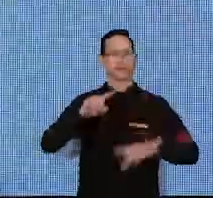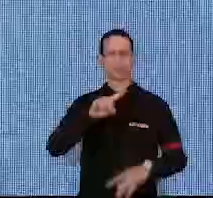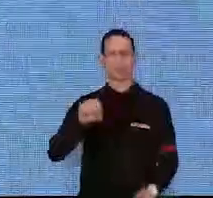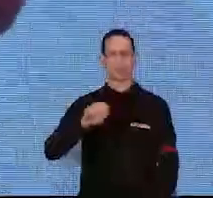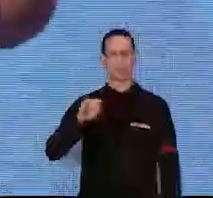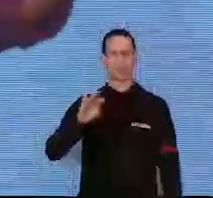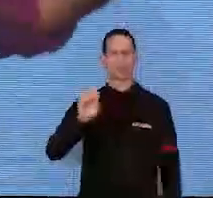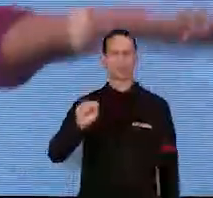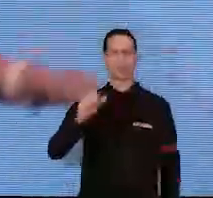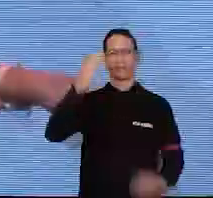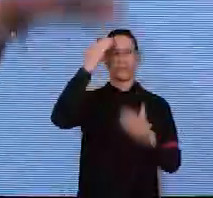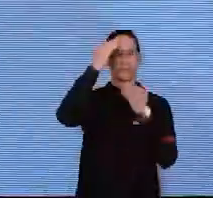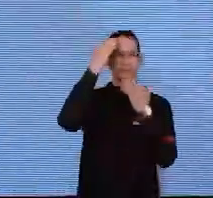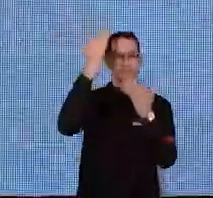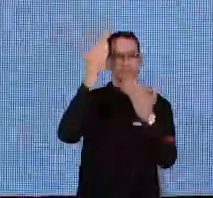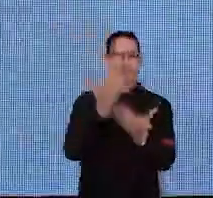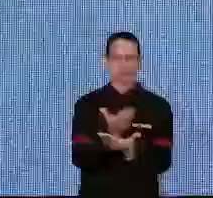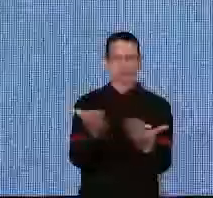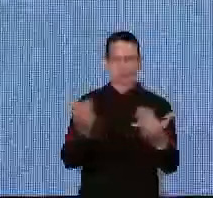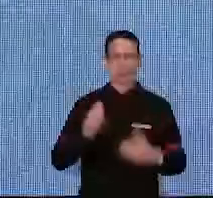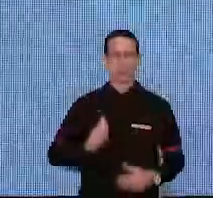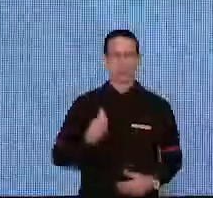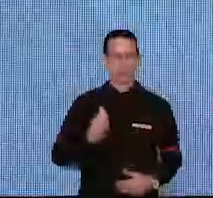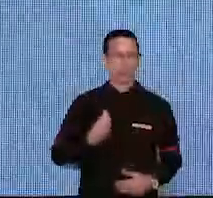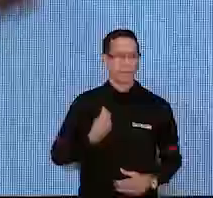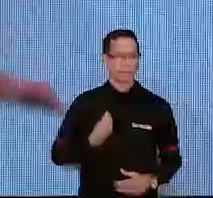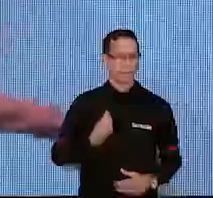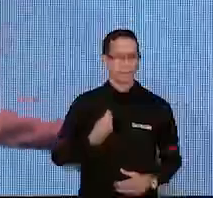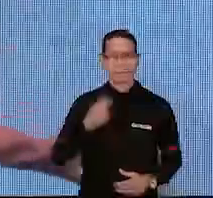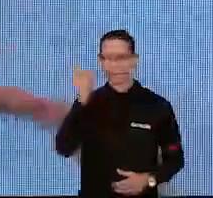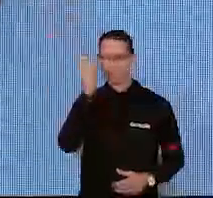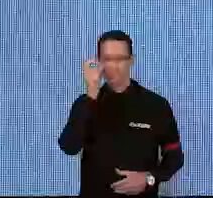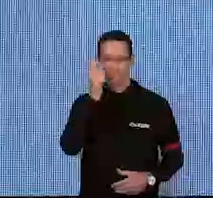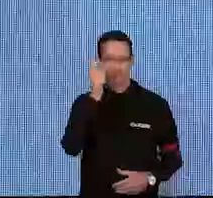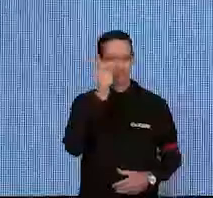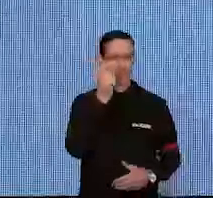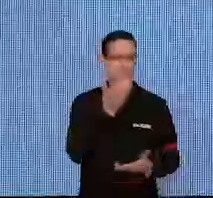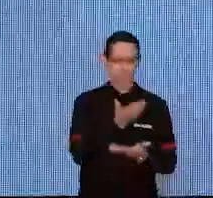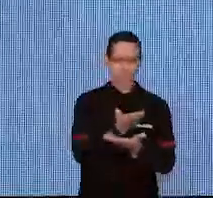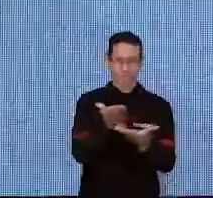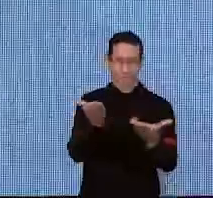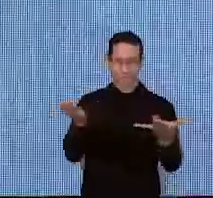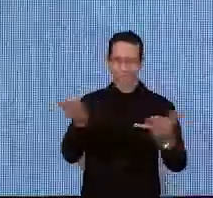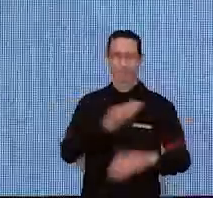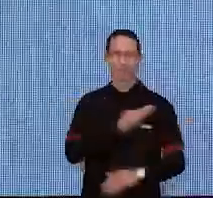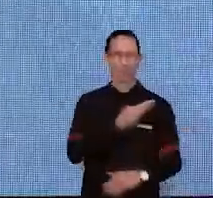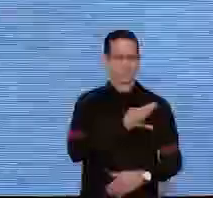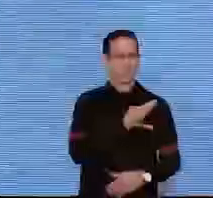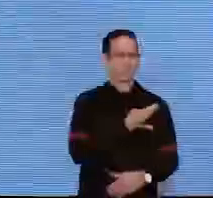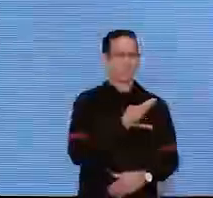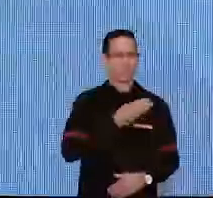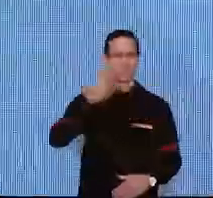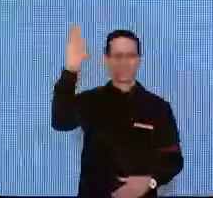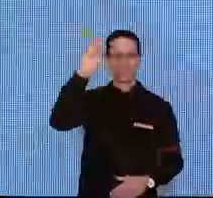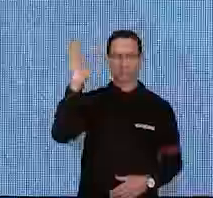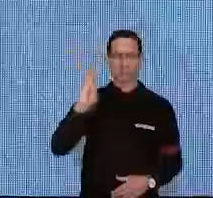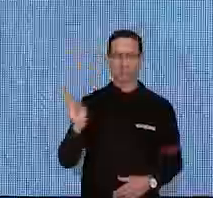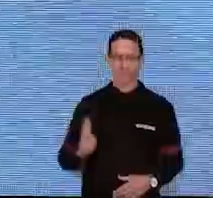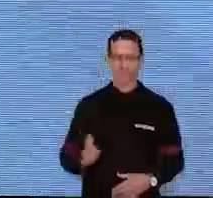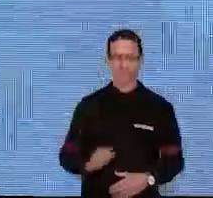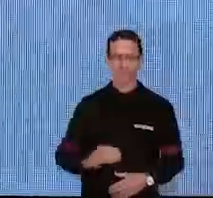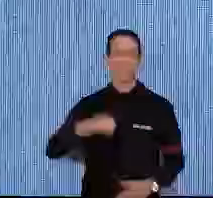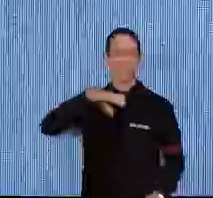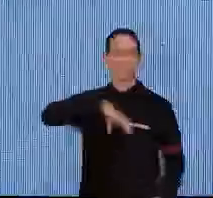eu quero agradecer a presença, ou melhor, a audiência de todos os colegas do Brasil e